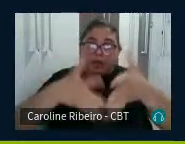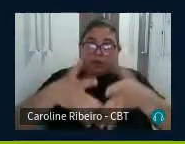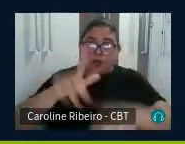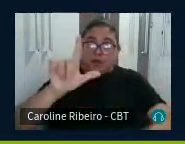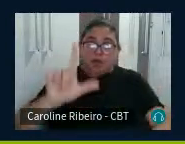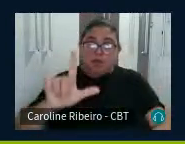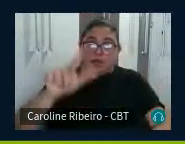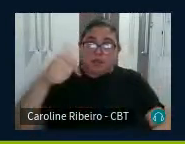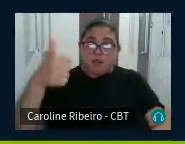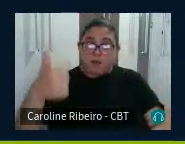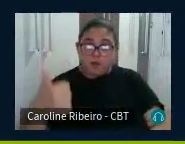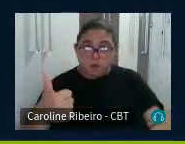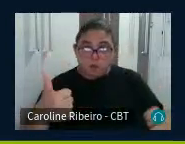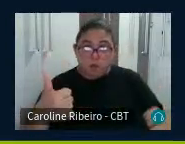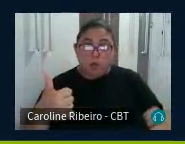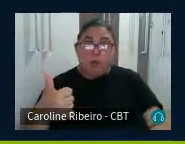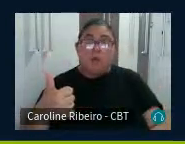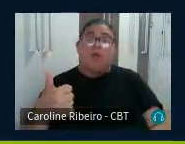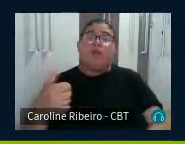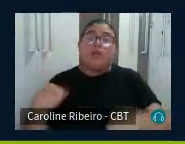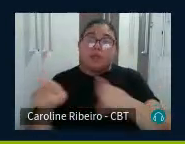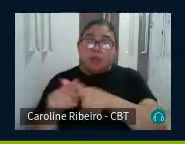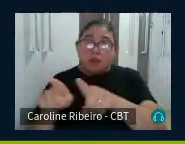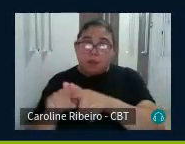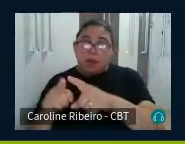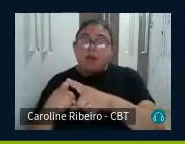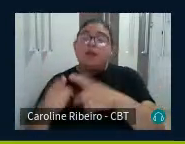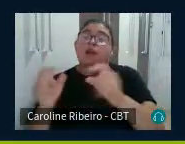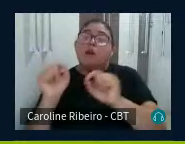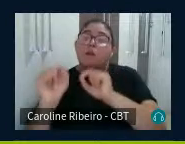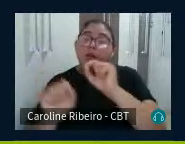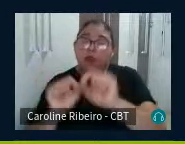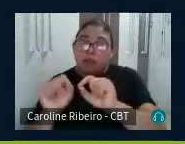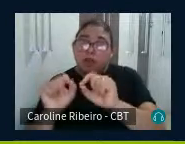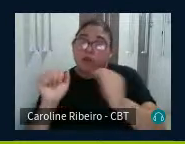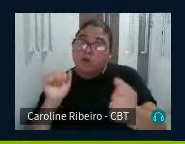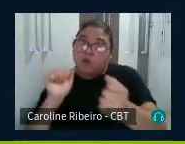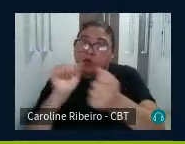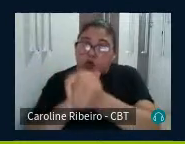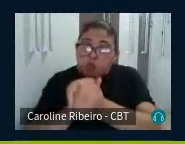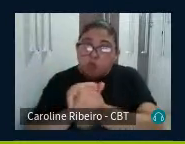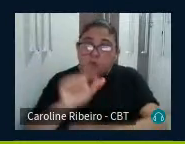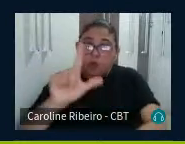língua, em concomitante, né, ele trabalha a língua portuguesa, né?